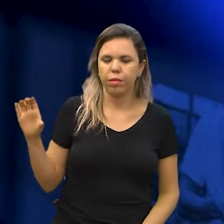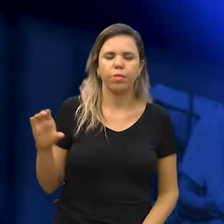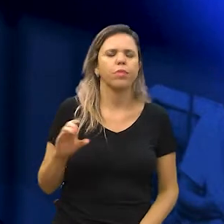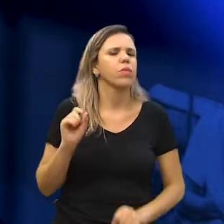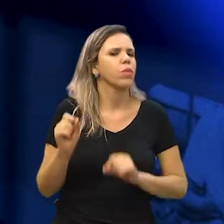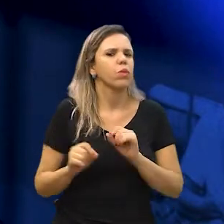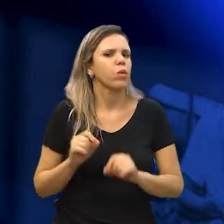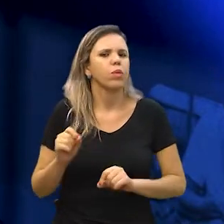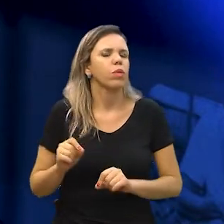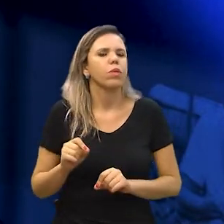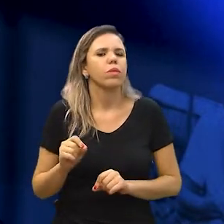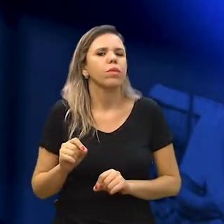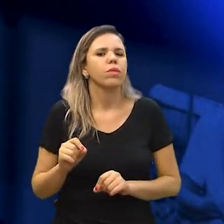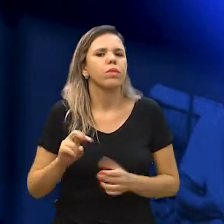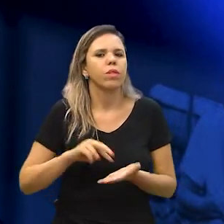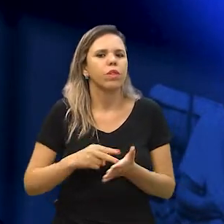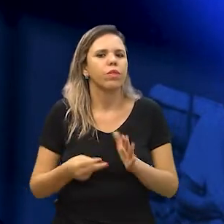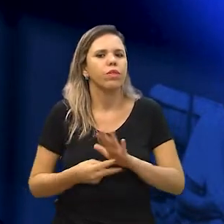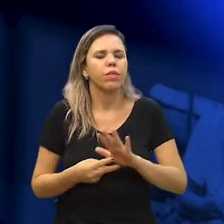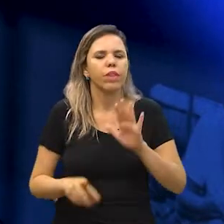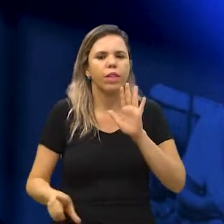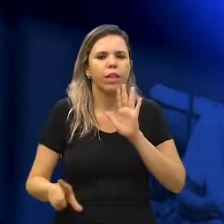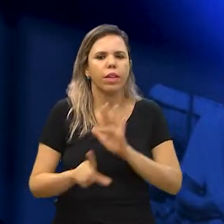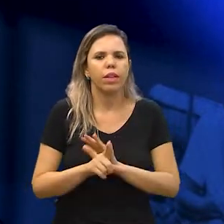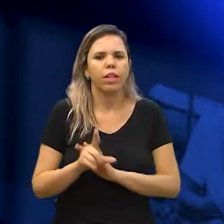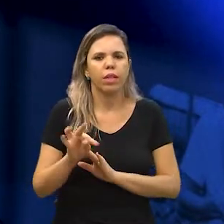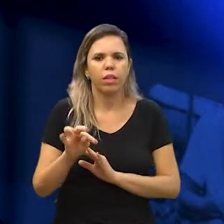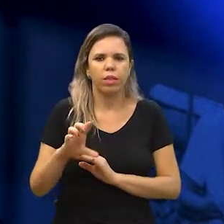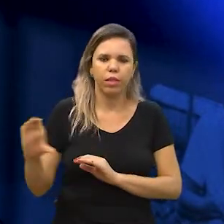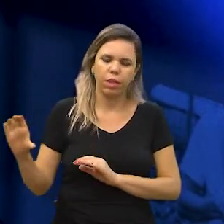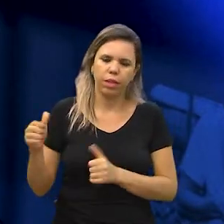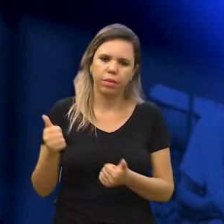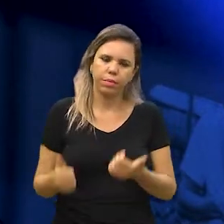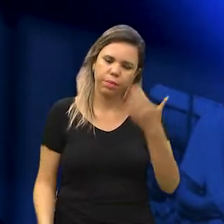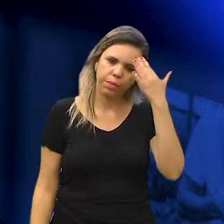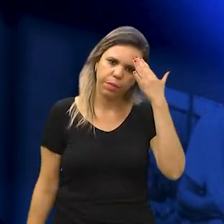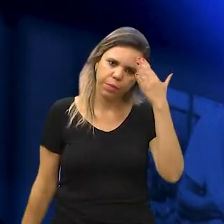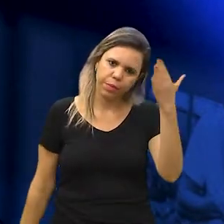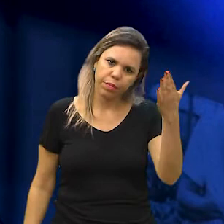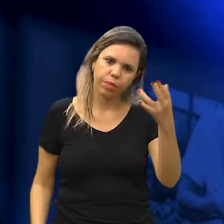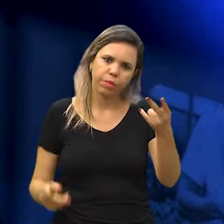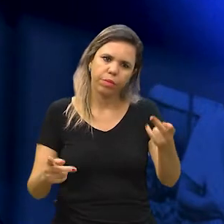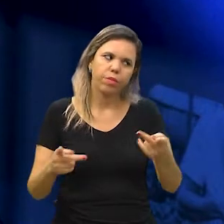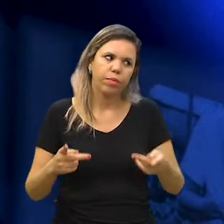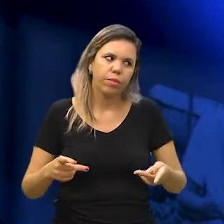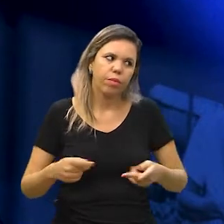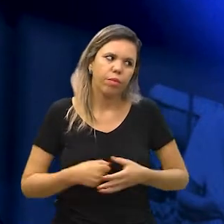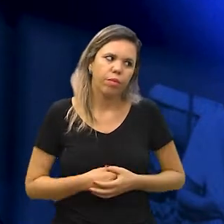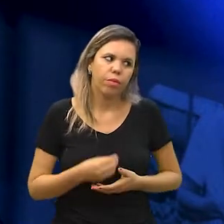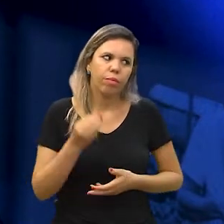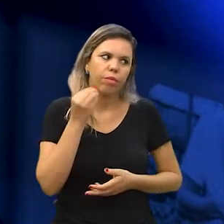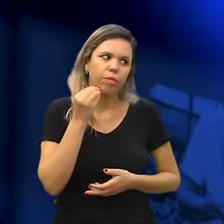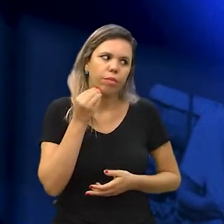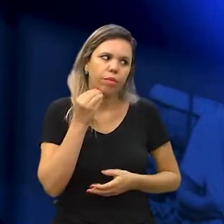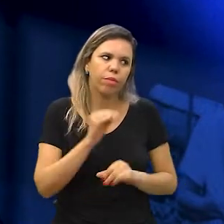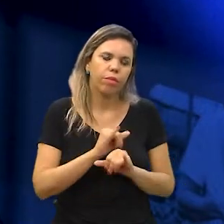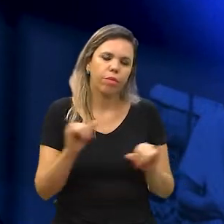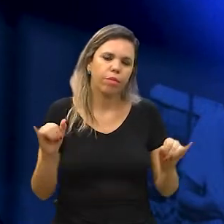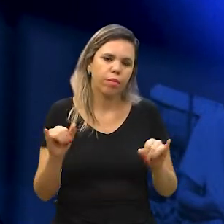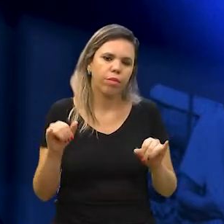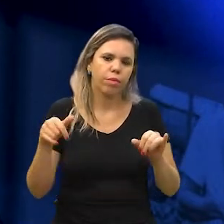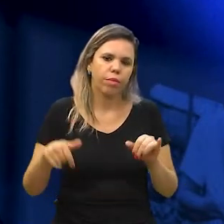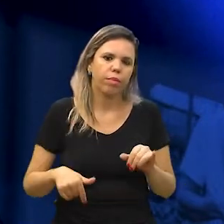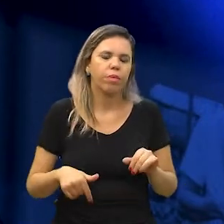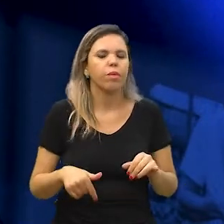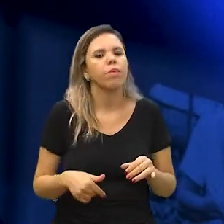agrotech, tal. O que é a Legaltech, então? Boa, primeiro, obrigado pelo convite, né, pelo espaço aí para contar um pouquinho